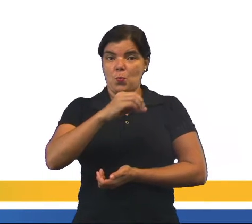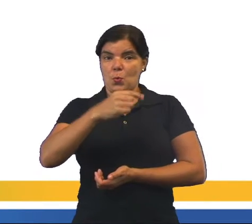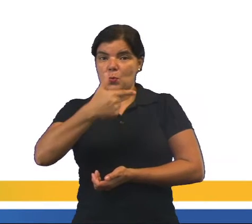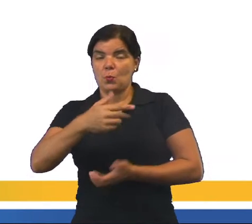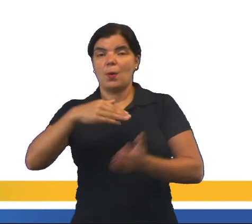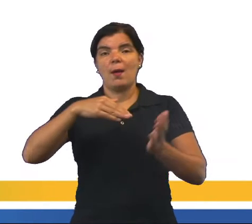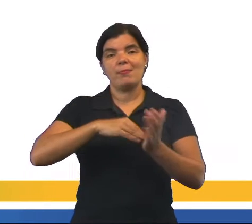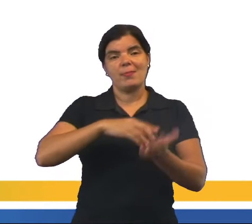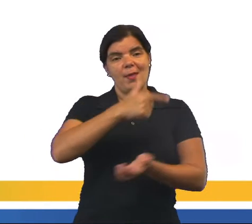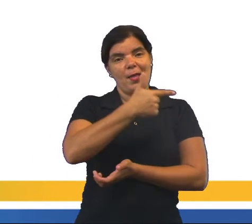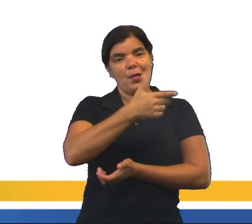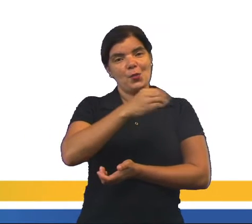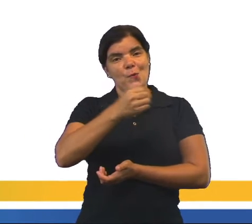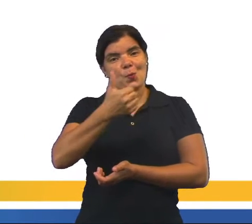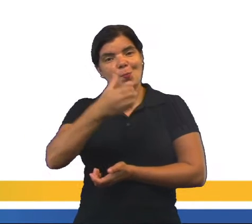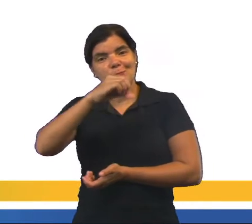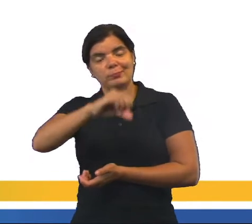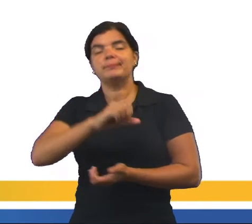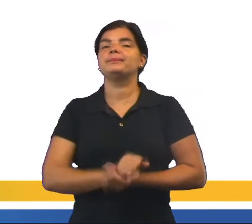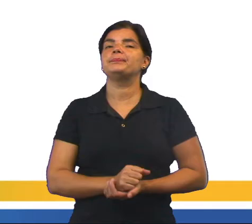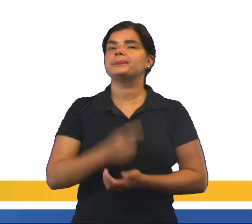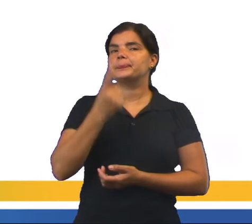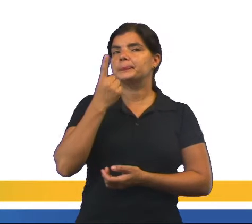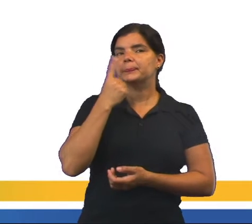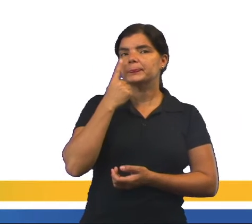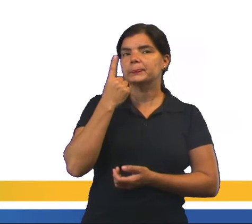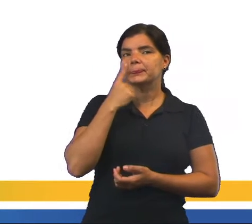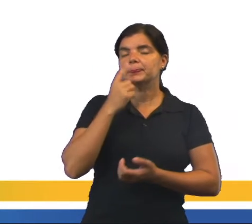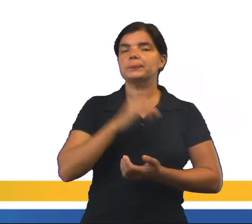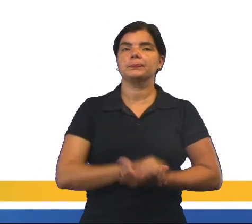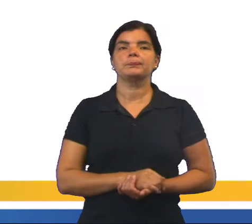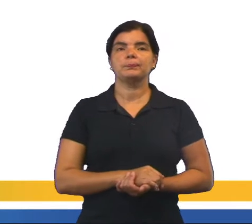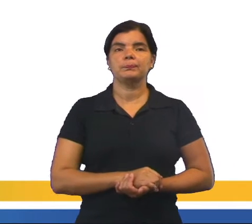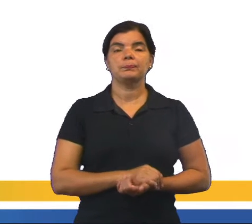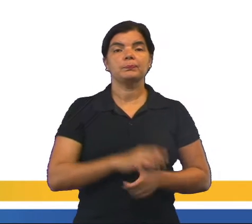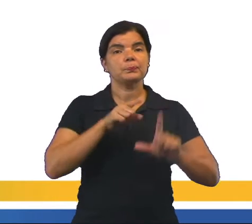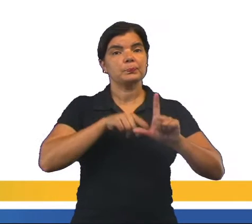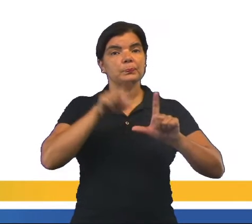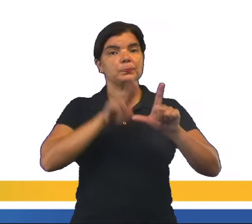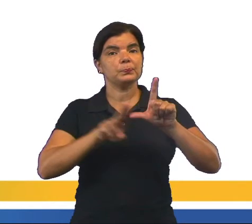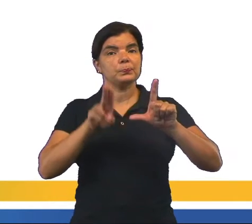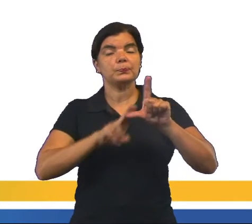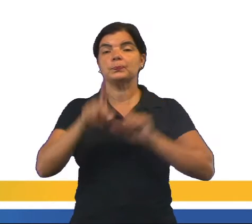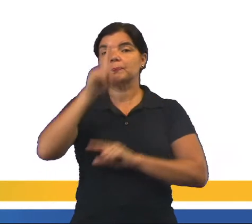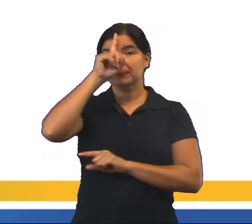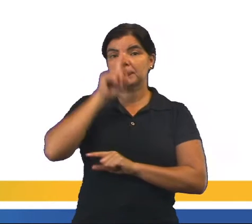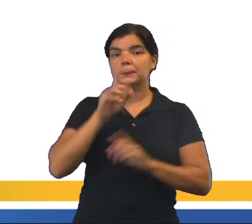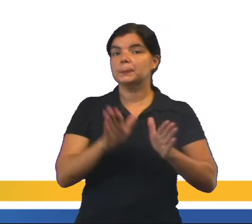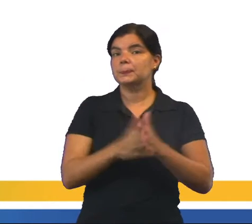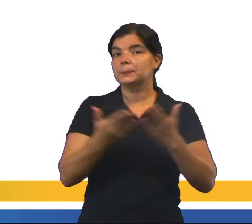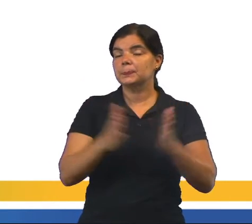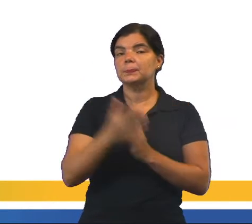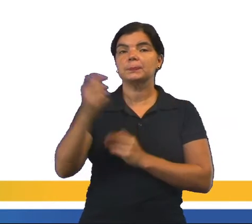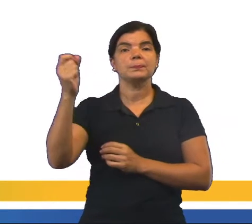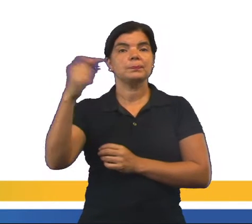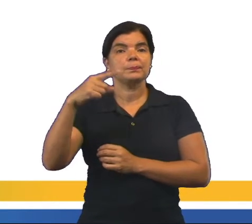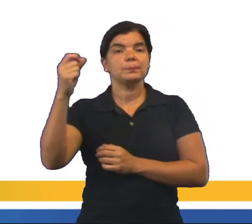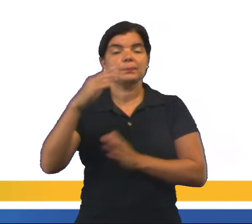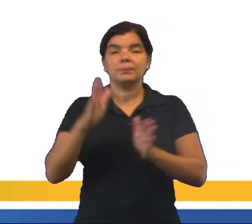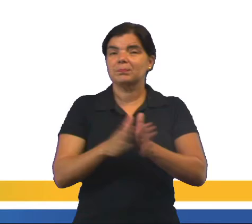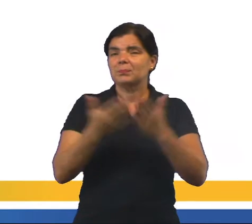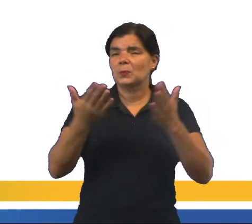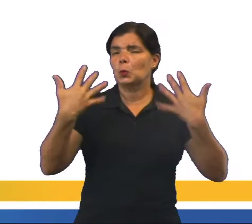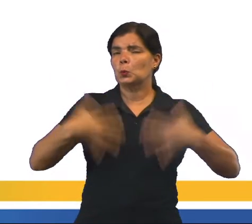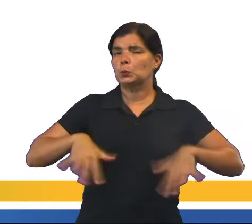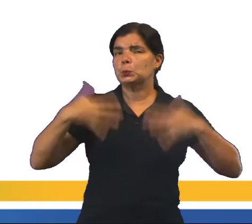a 2019. Então vemos aí, temos uma legenda com amarelo a pobreza e de azul